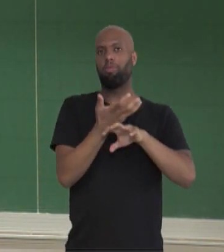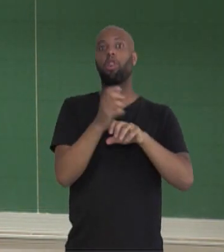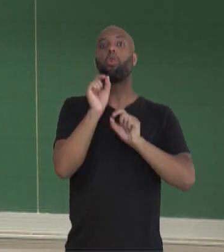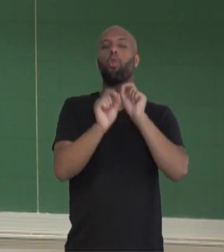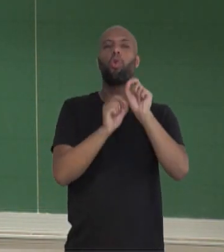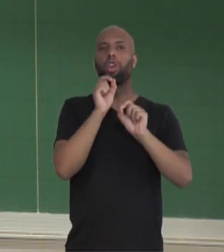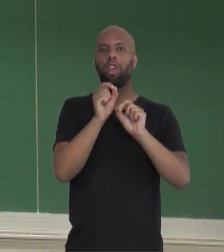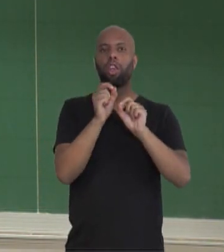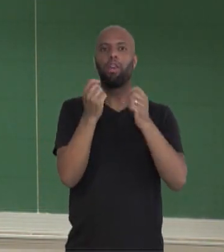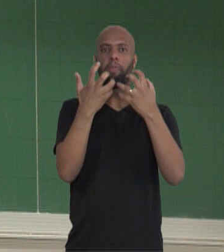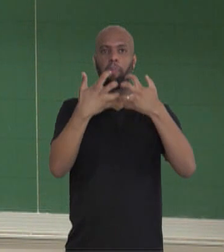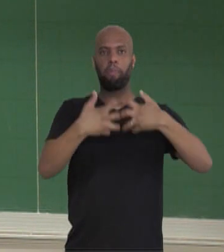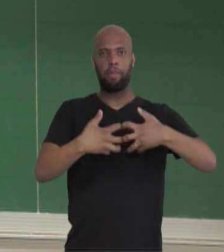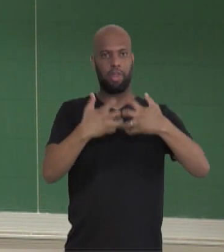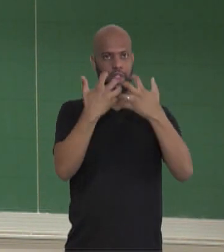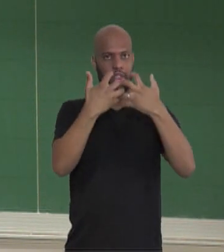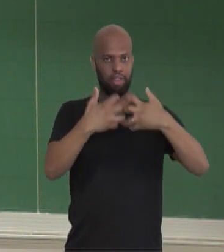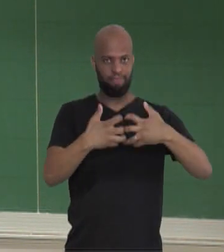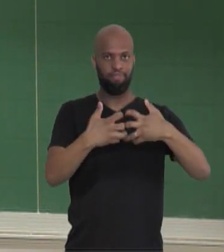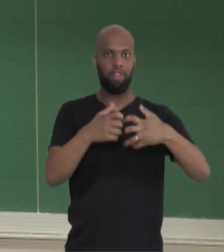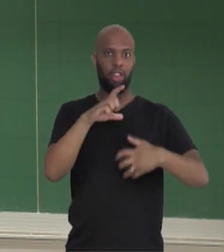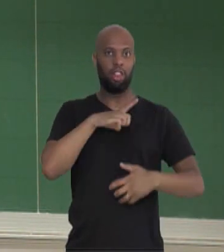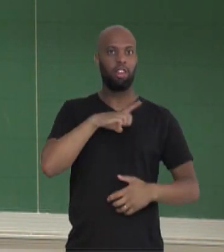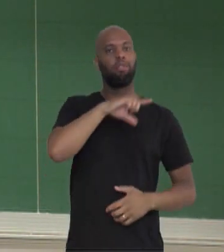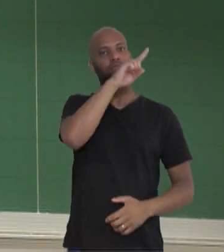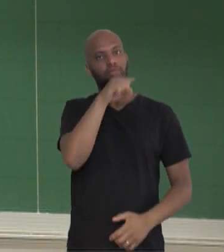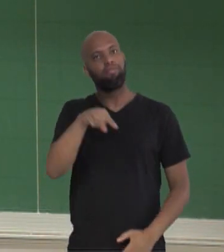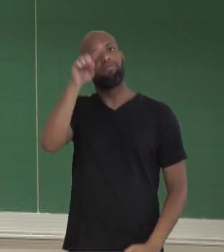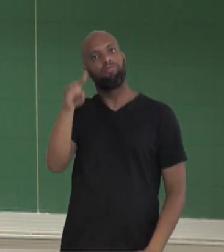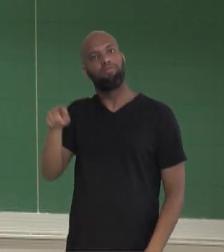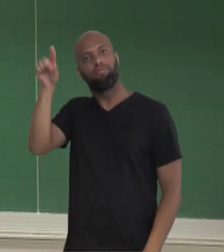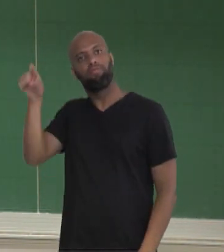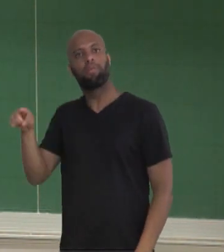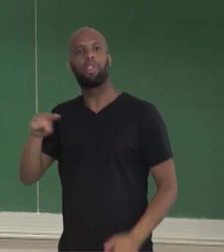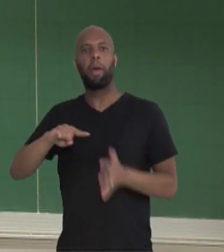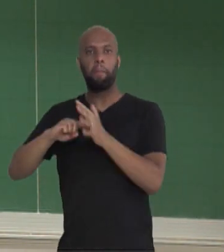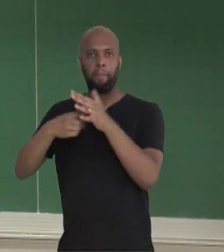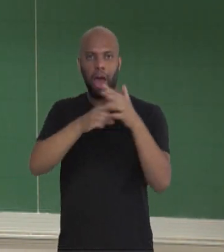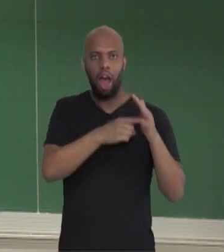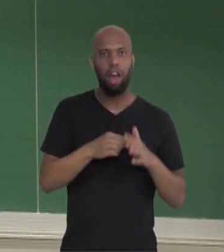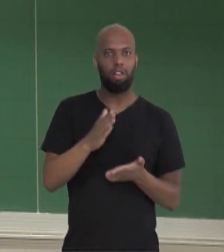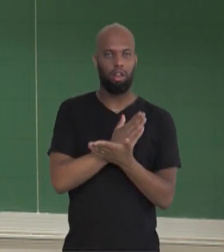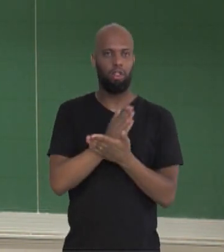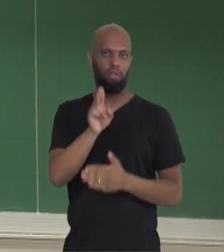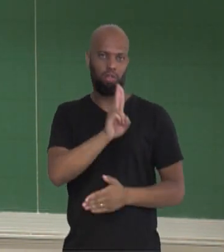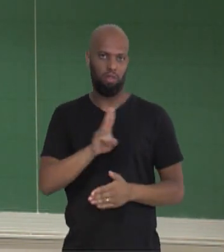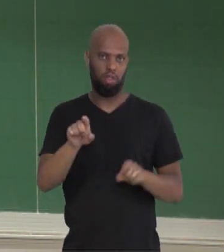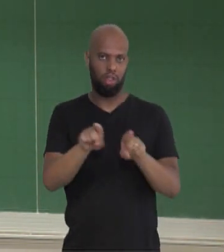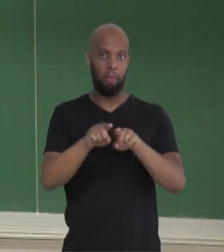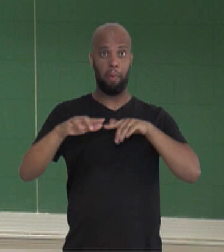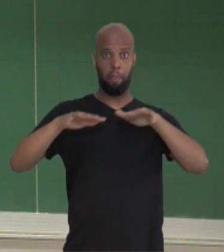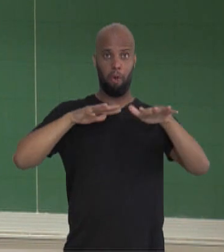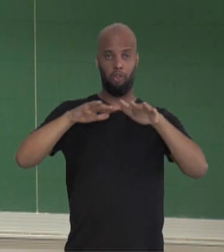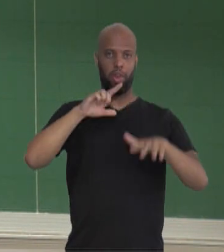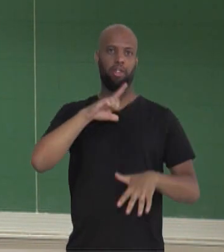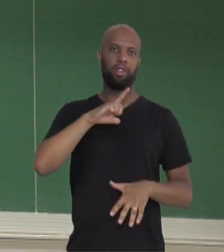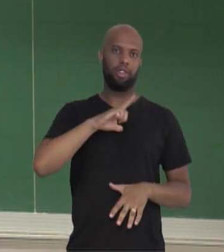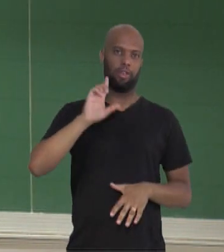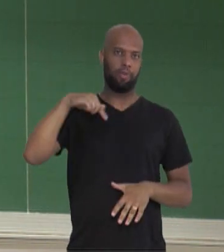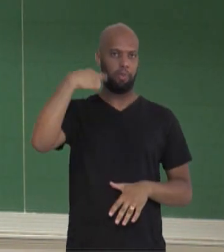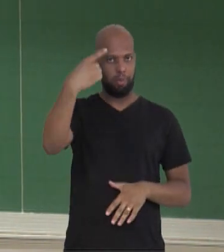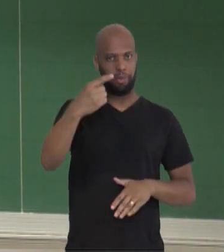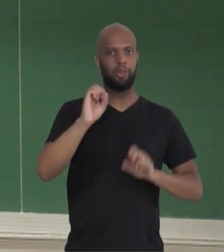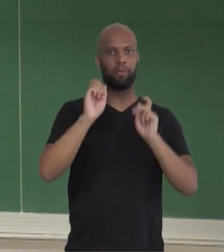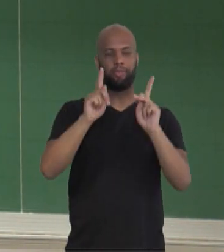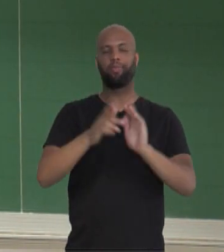alguns movimentos, né, oscilatórios dentro de comportamento de algumas máquinas e de alguns movimentos que a gente vai ter por aí, tá